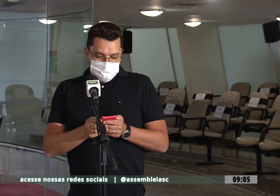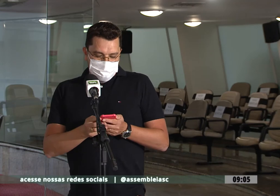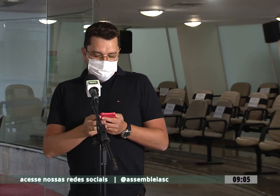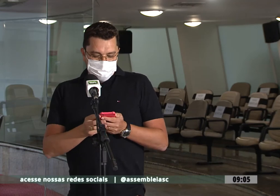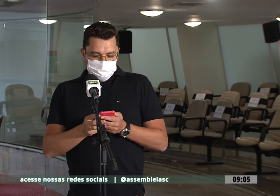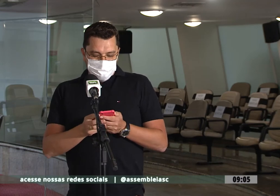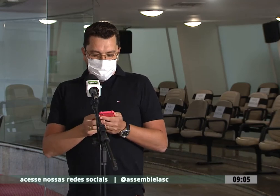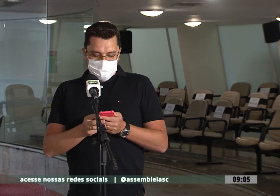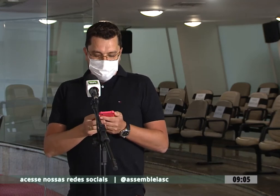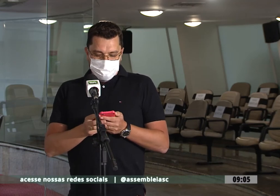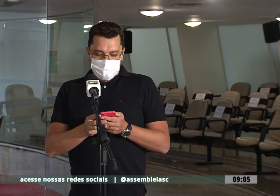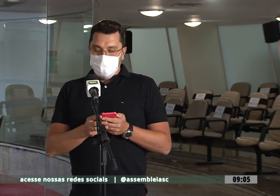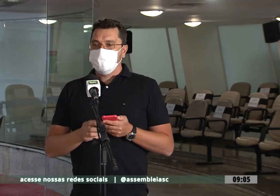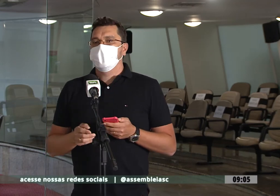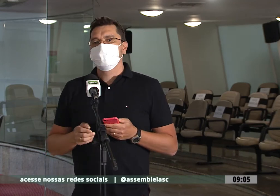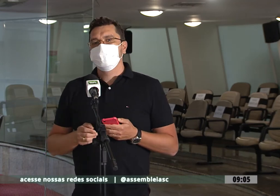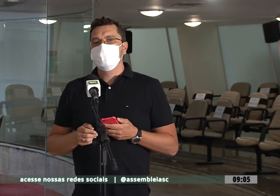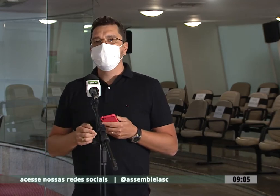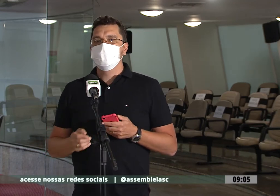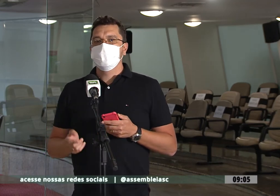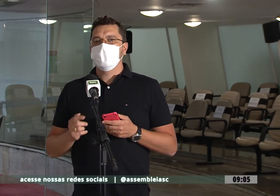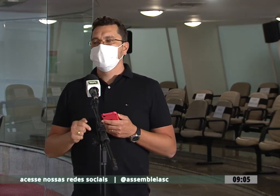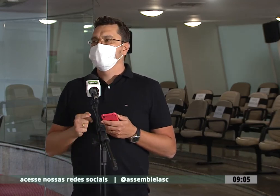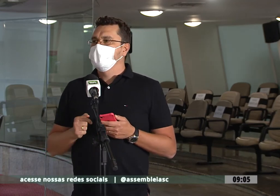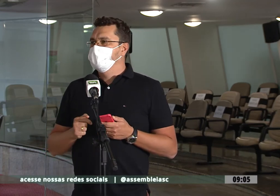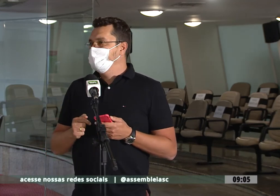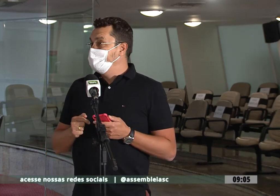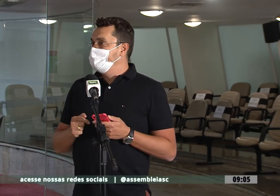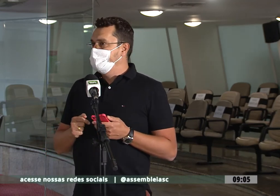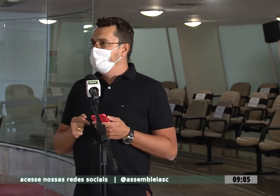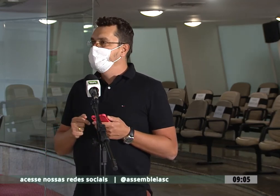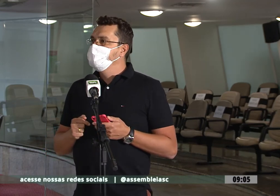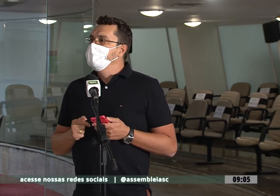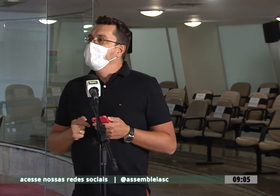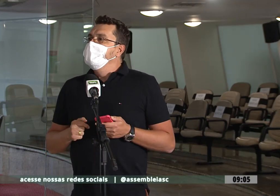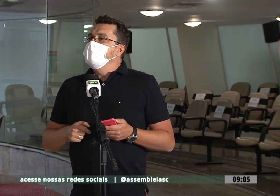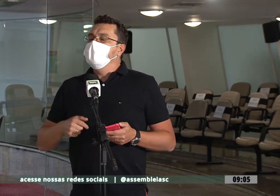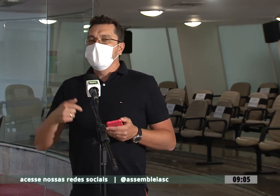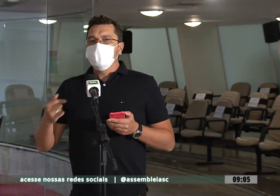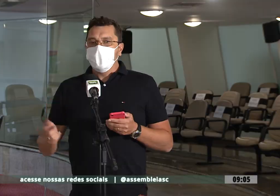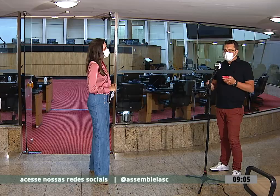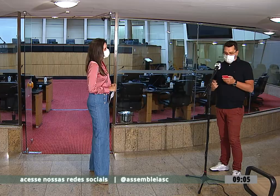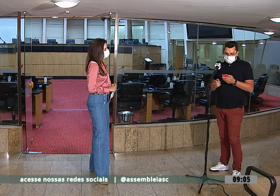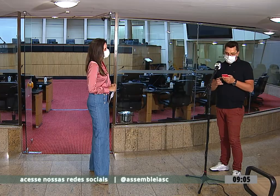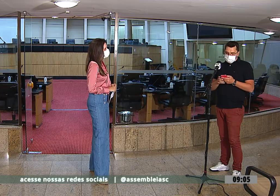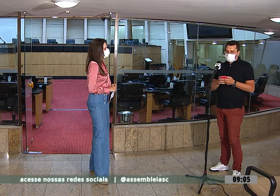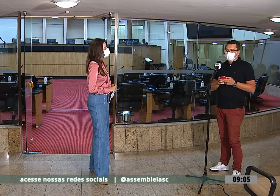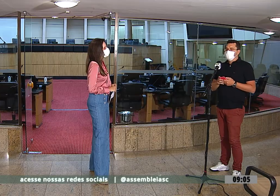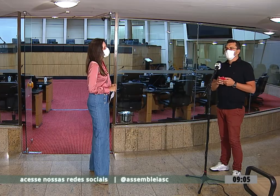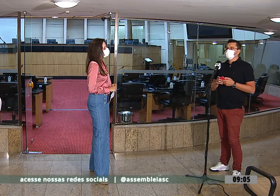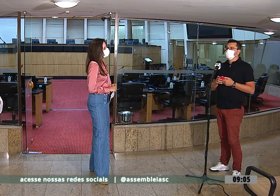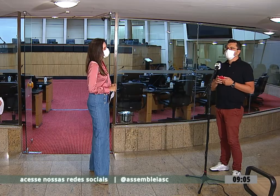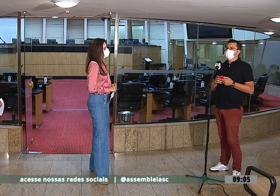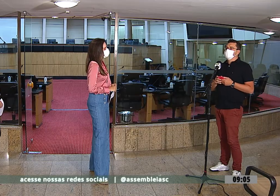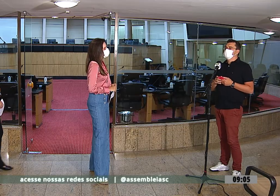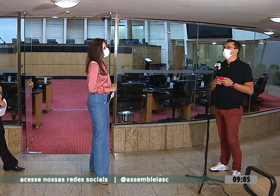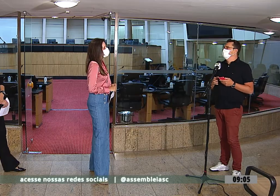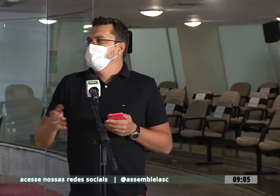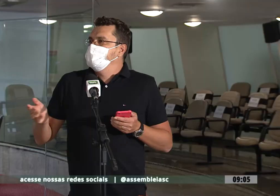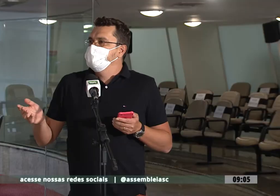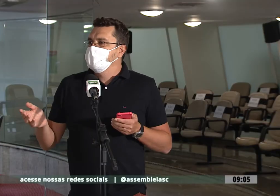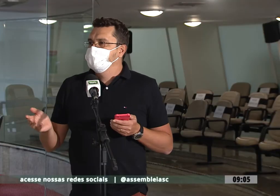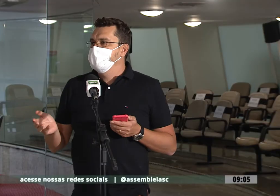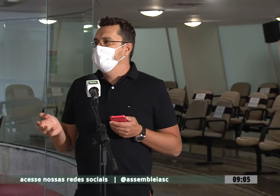estadual recém-sancionada que ela trata de aleitamento materno e a importância da doação de